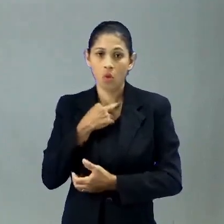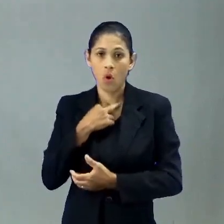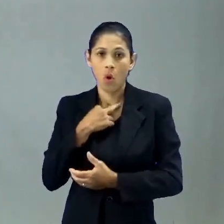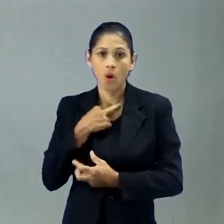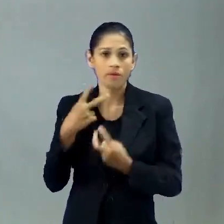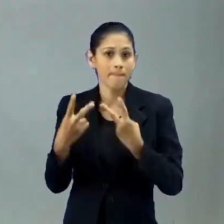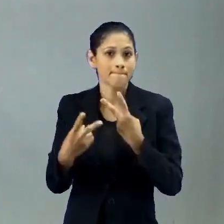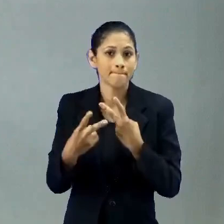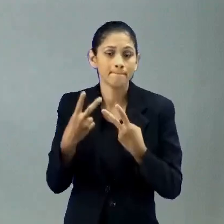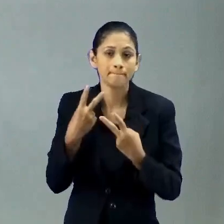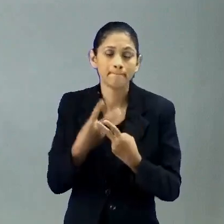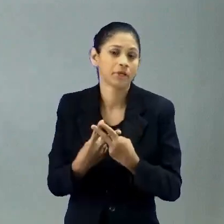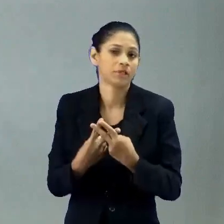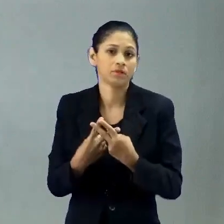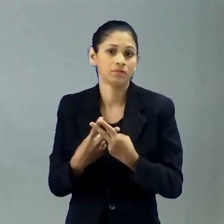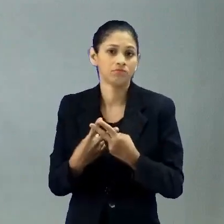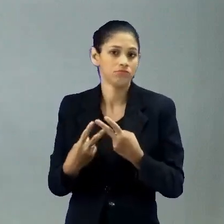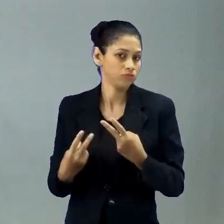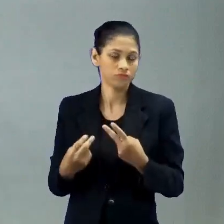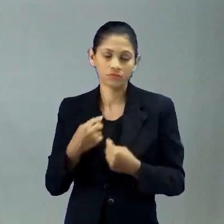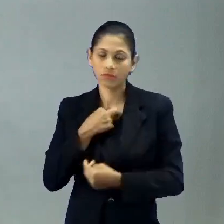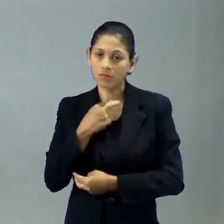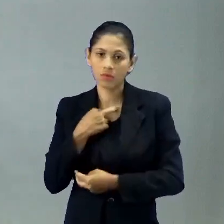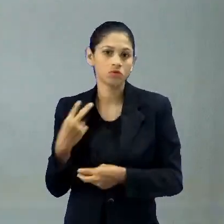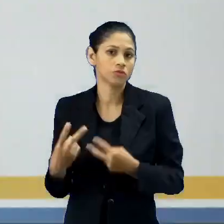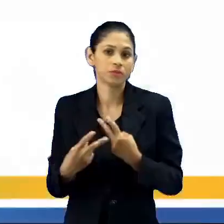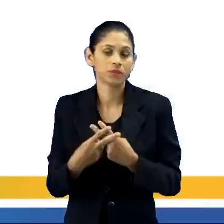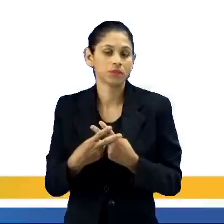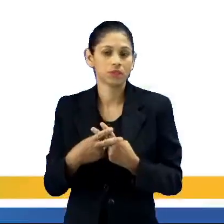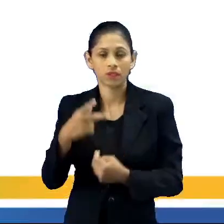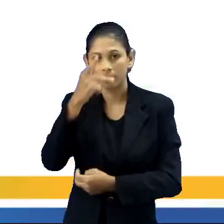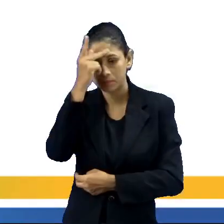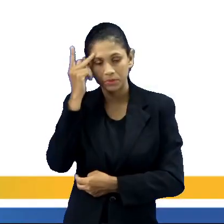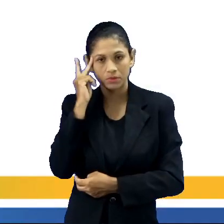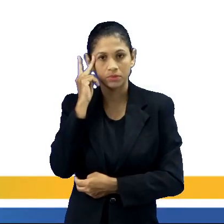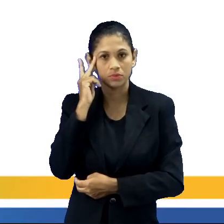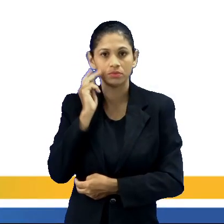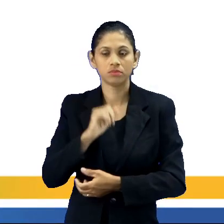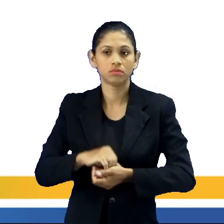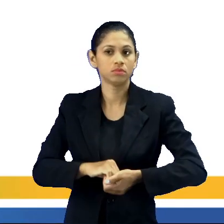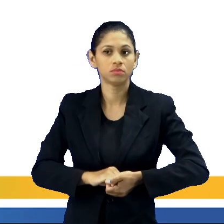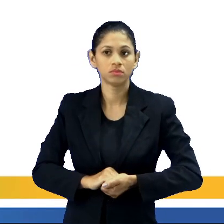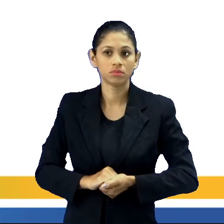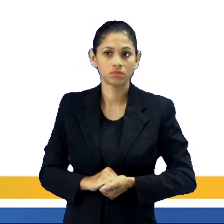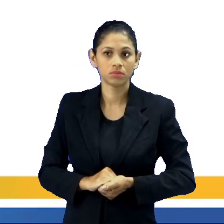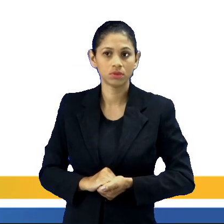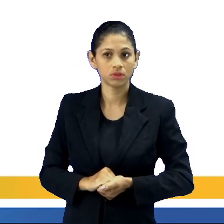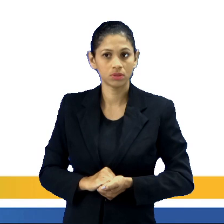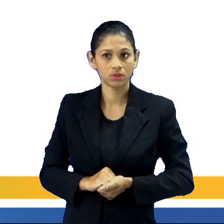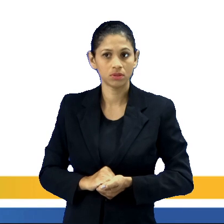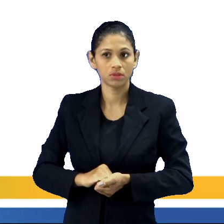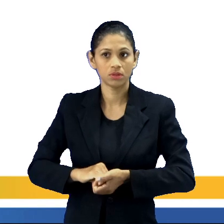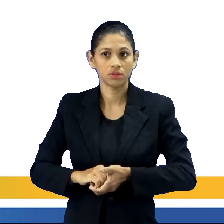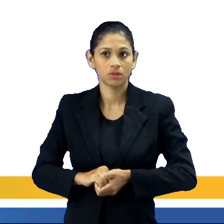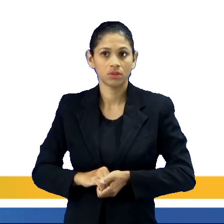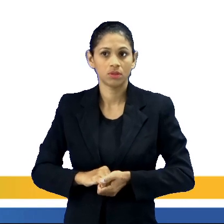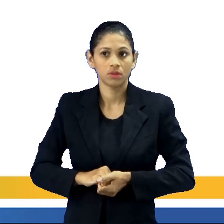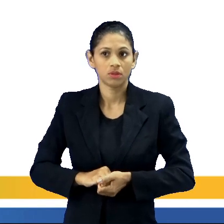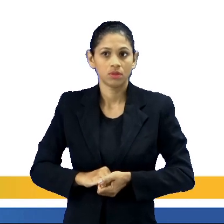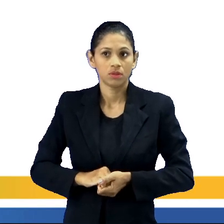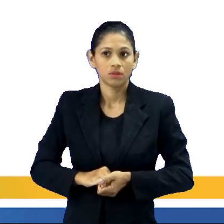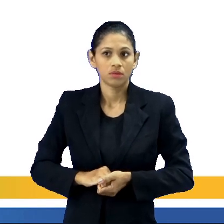tolher a pessoa da sua liberdade de ir e vir, enfim. Então, vamos aqui a algumas considerações a respeito da